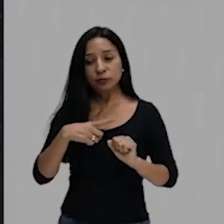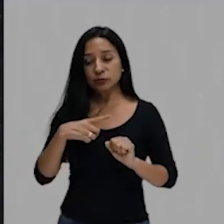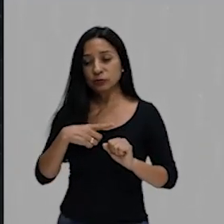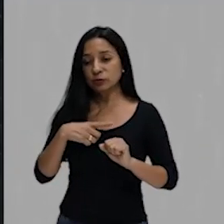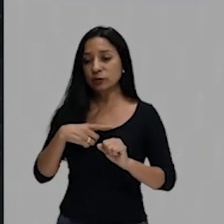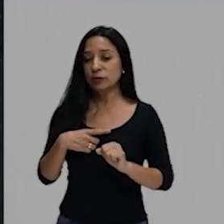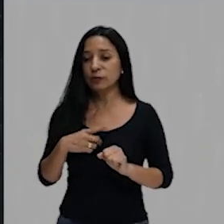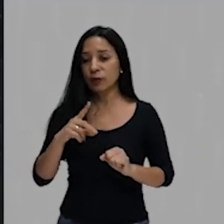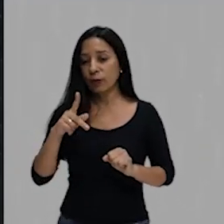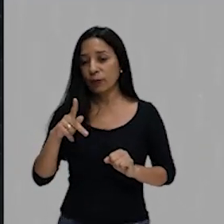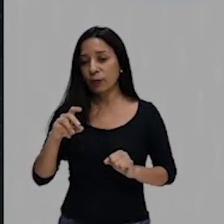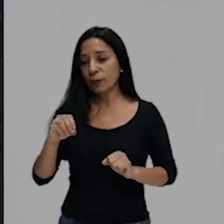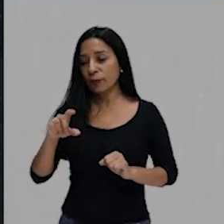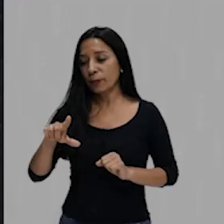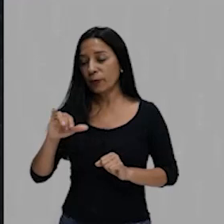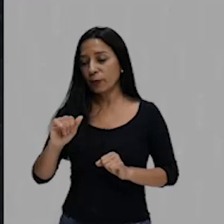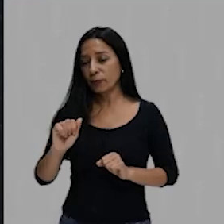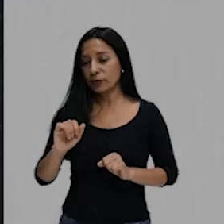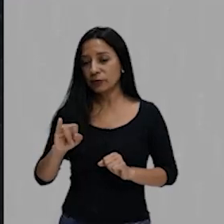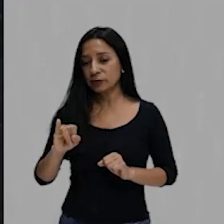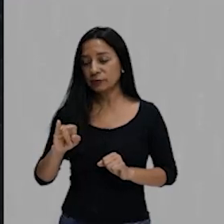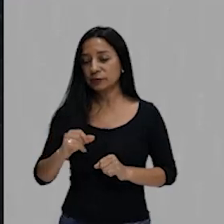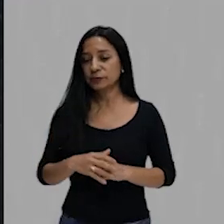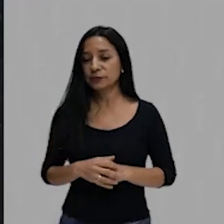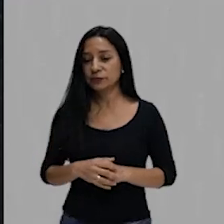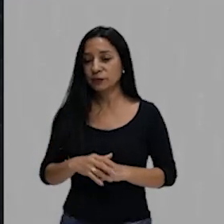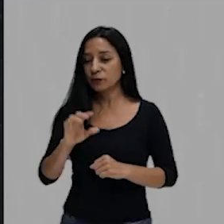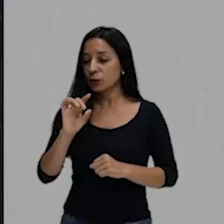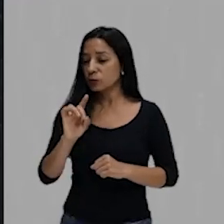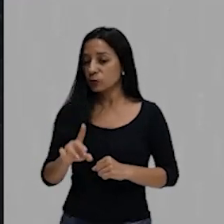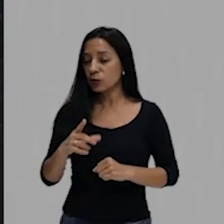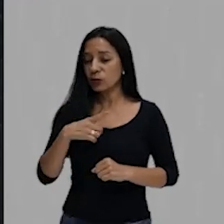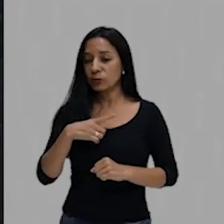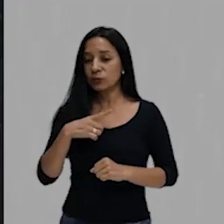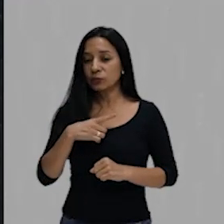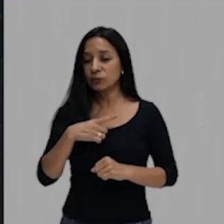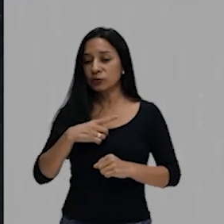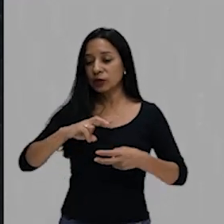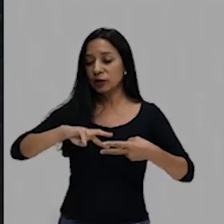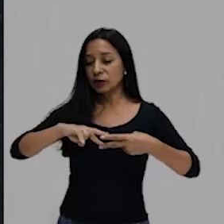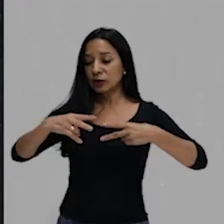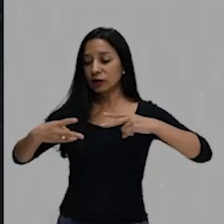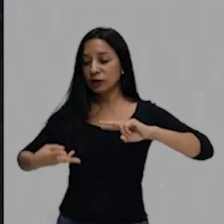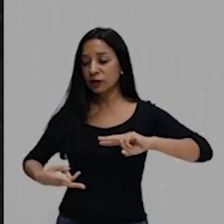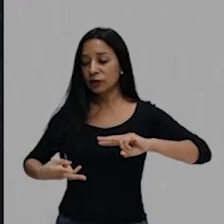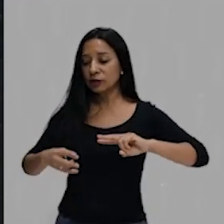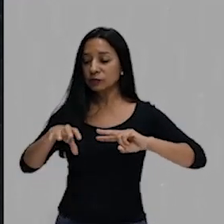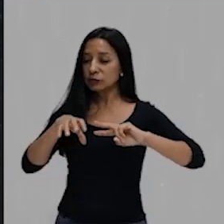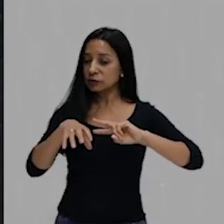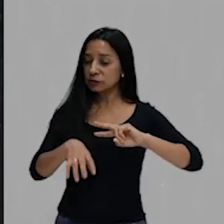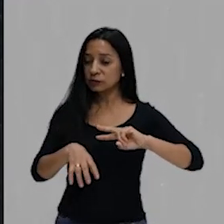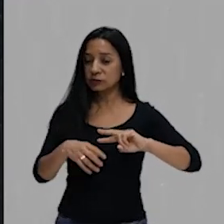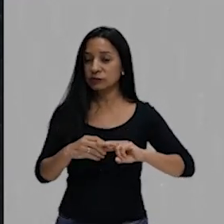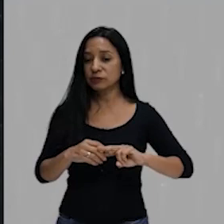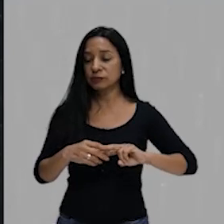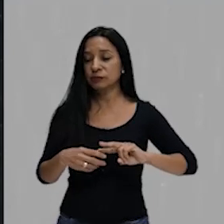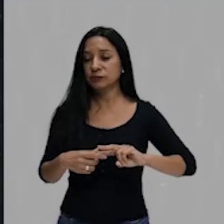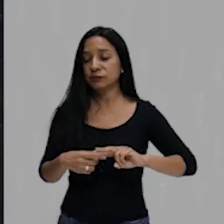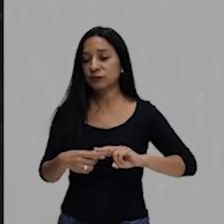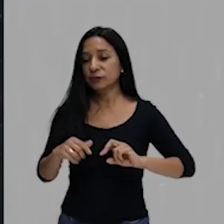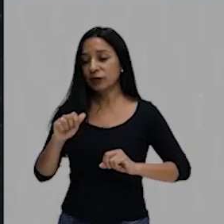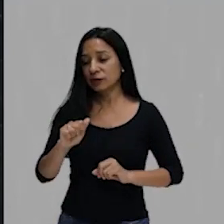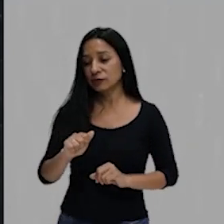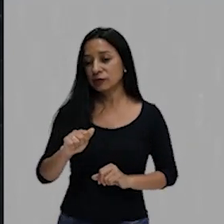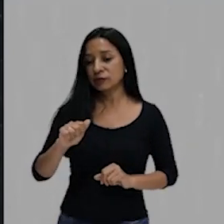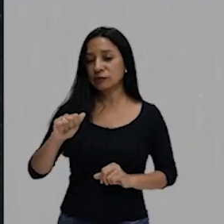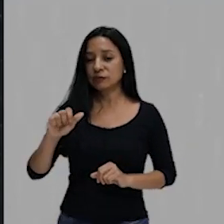alelo dominante, consequentemente, ele terá apenas alelos recessivos, que no caso aqui vai ser Azinho,